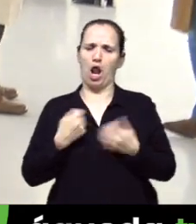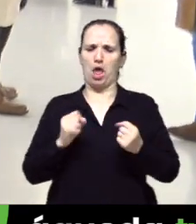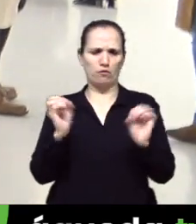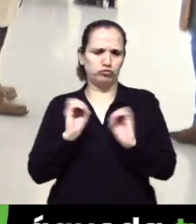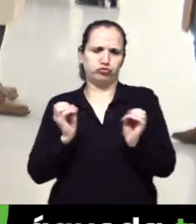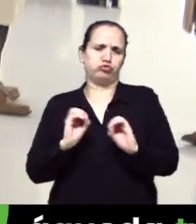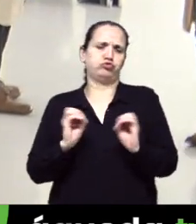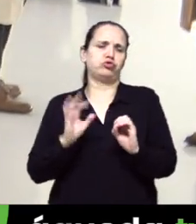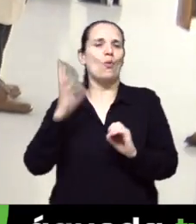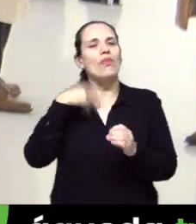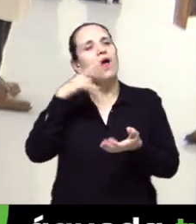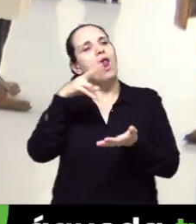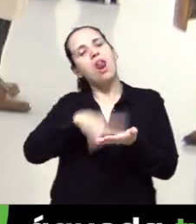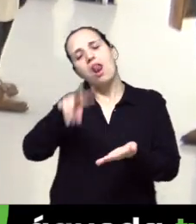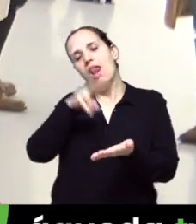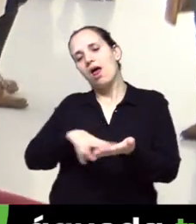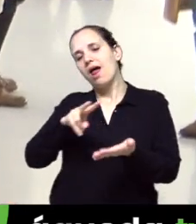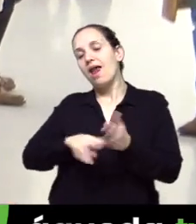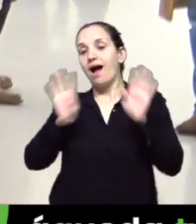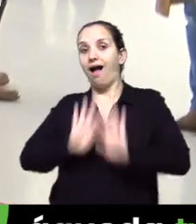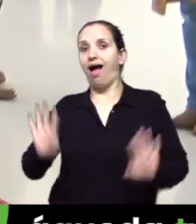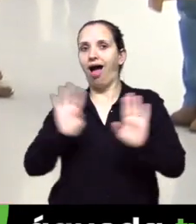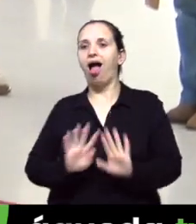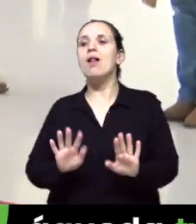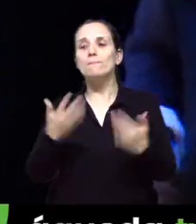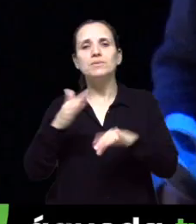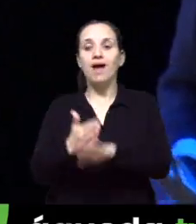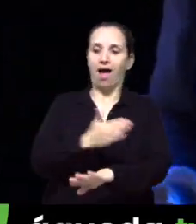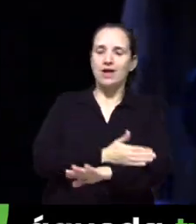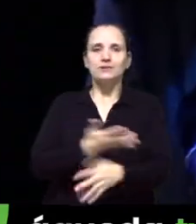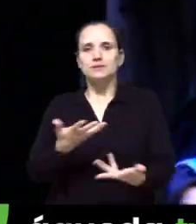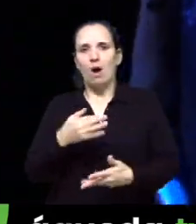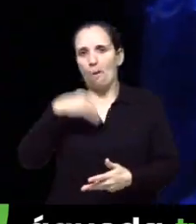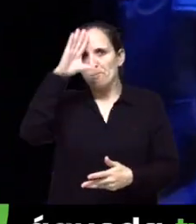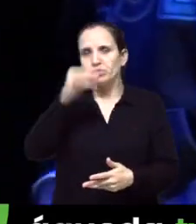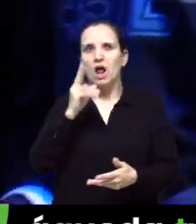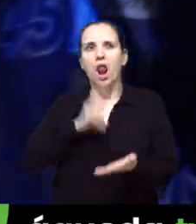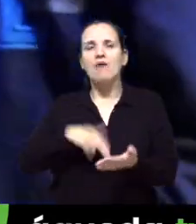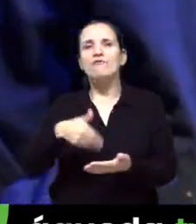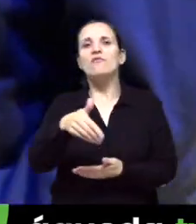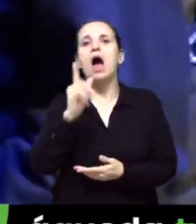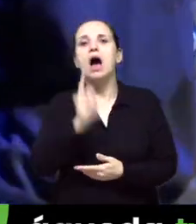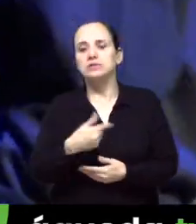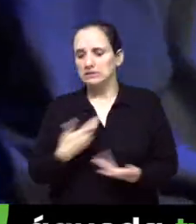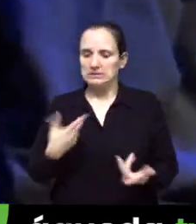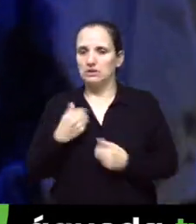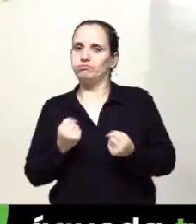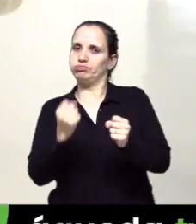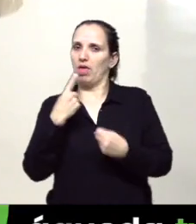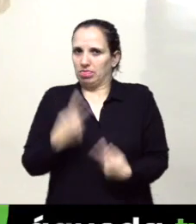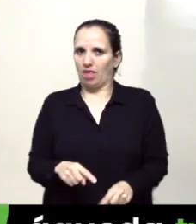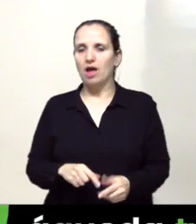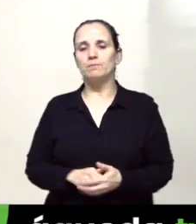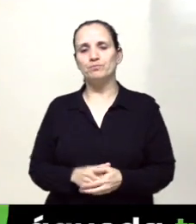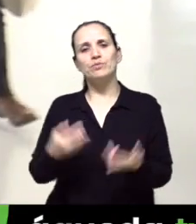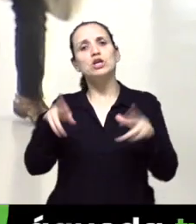mais calmos, mas antes nós não sabemos ainda o que vamos ler, portanto ficamos mais nervosos. E esperas vencer? Tenho